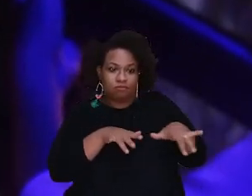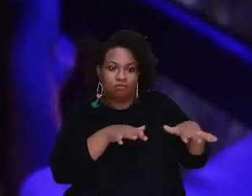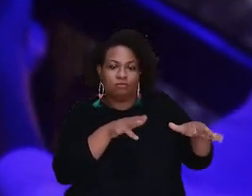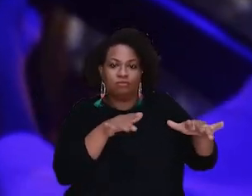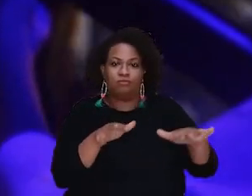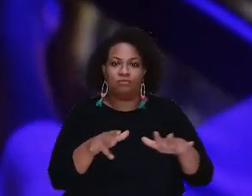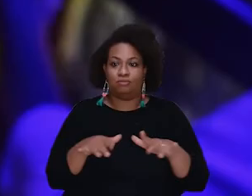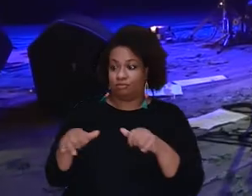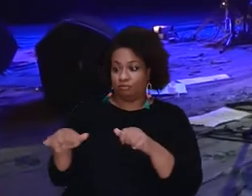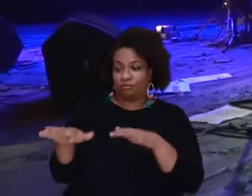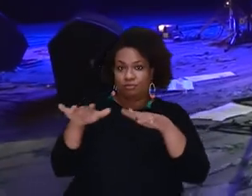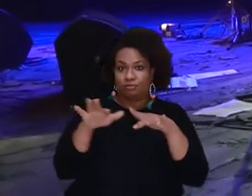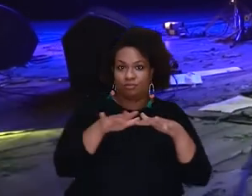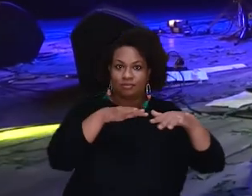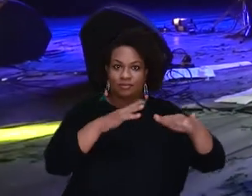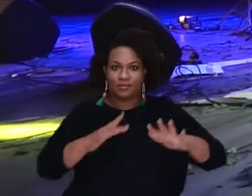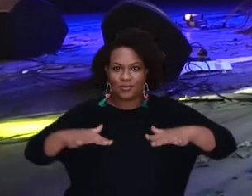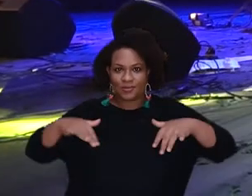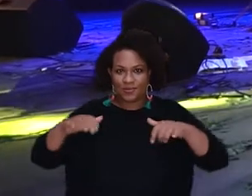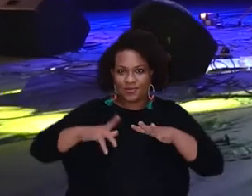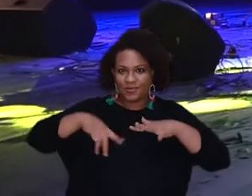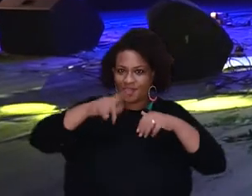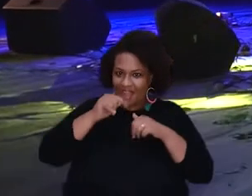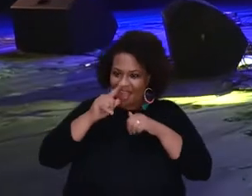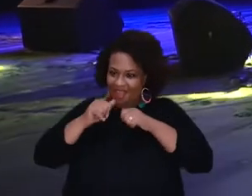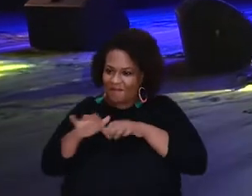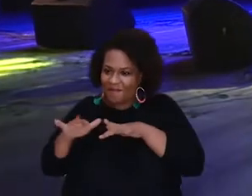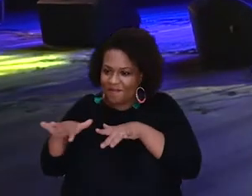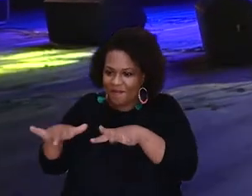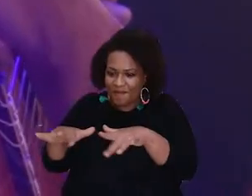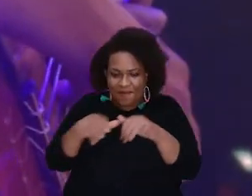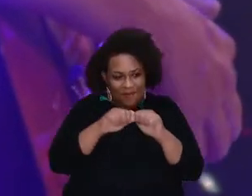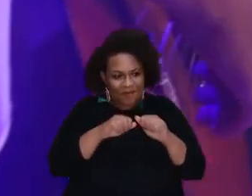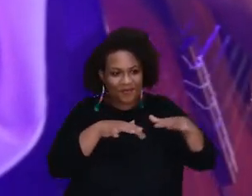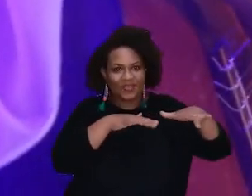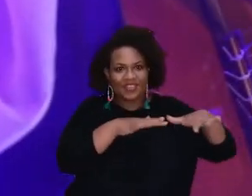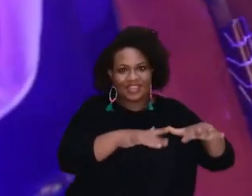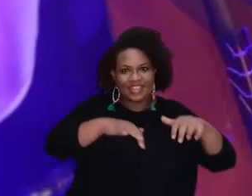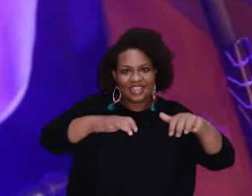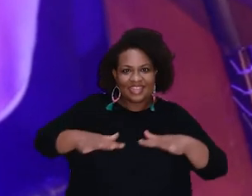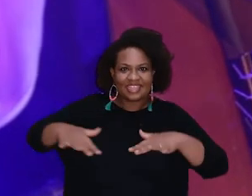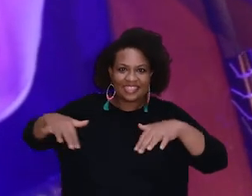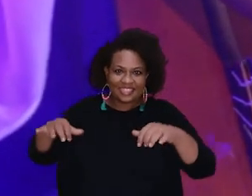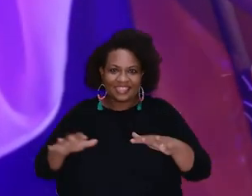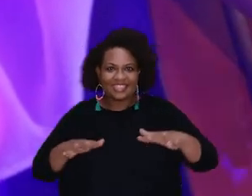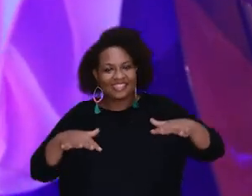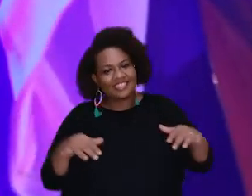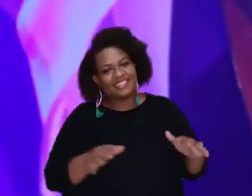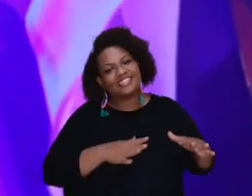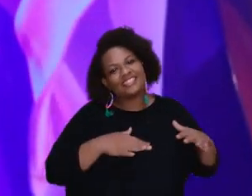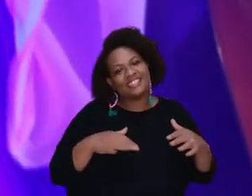Olho d'água na beira de mar, olho d'água na beira de mar, olho d'água de maré, maré.